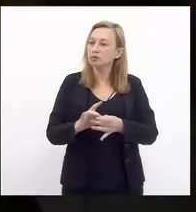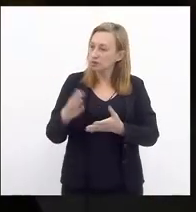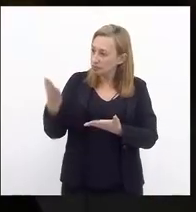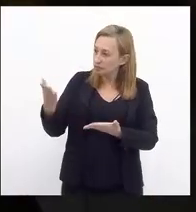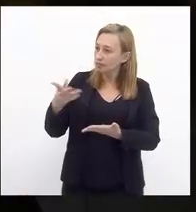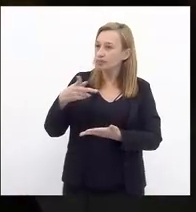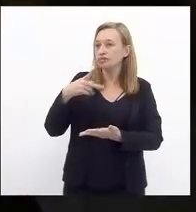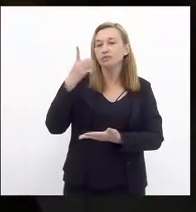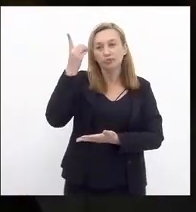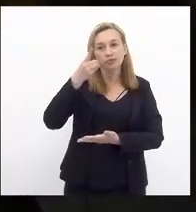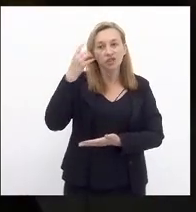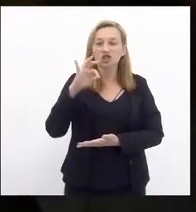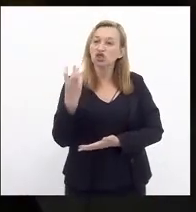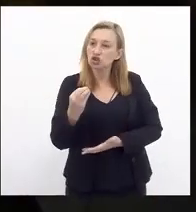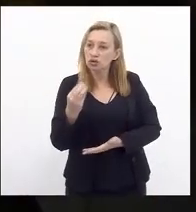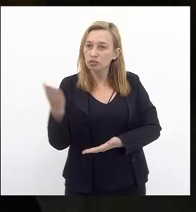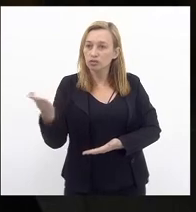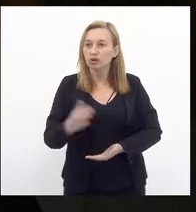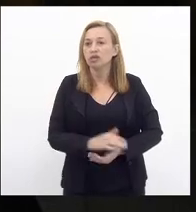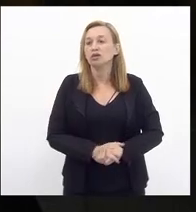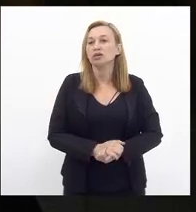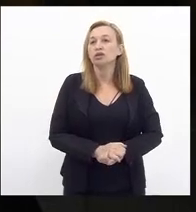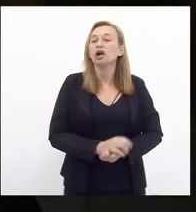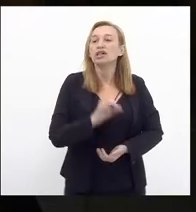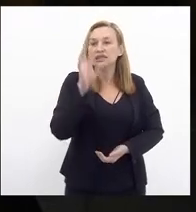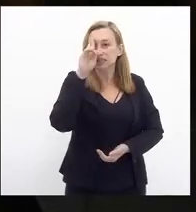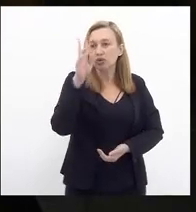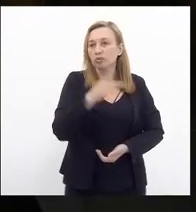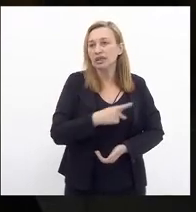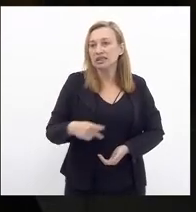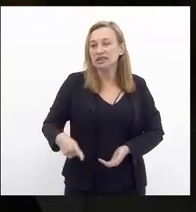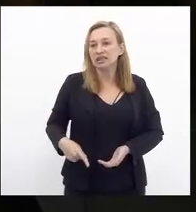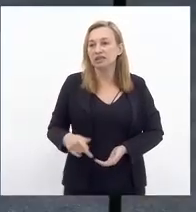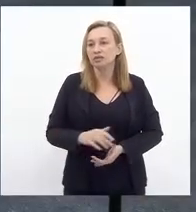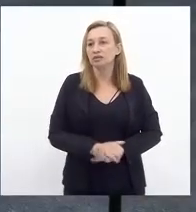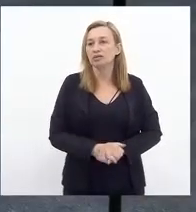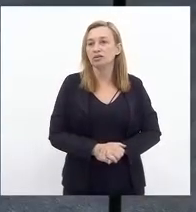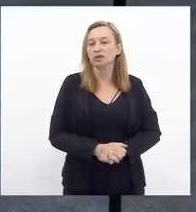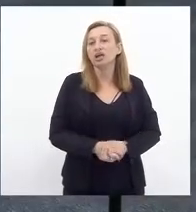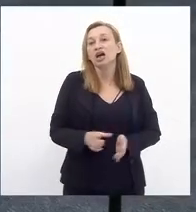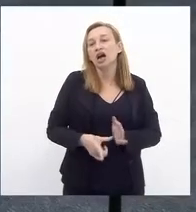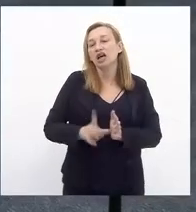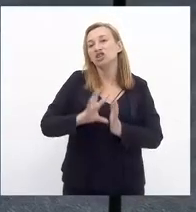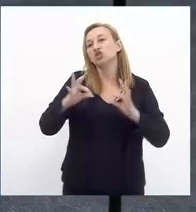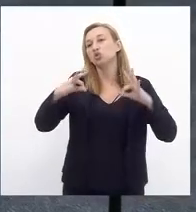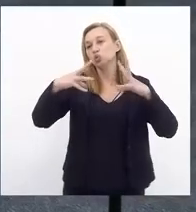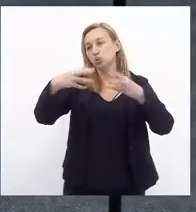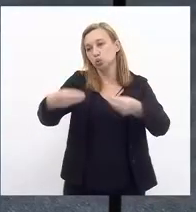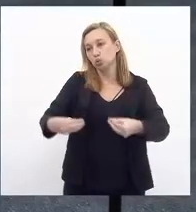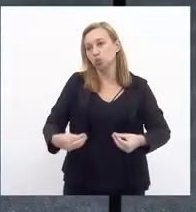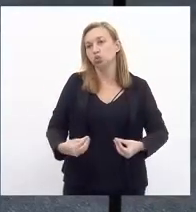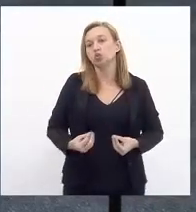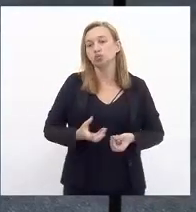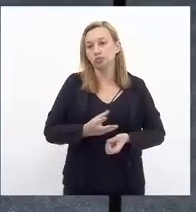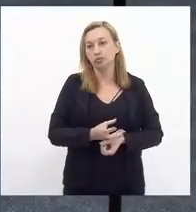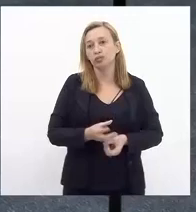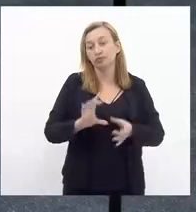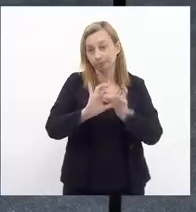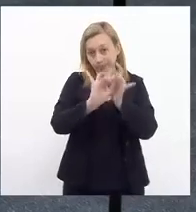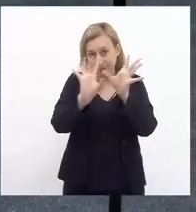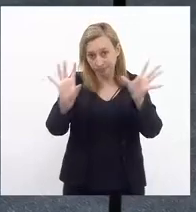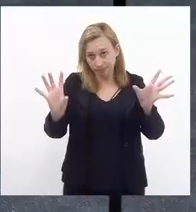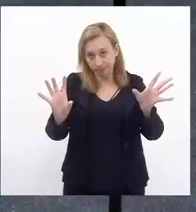Chico é só senhor presidente eu antes de mais nada nós vivemos numa